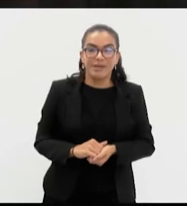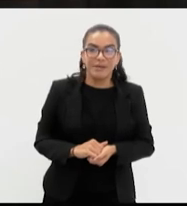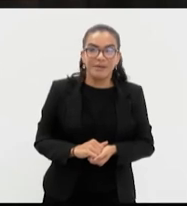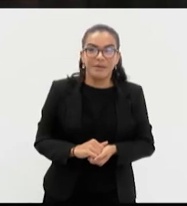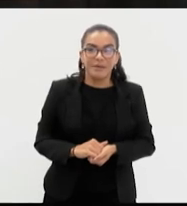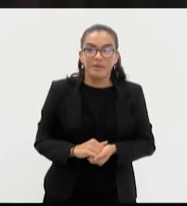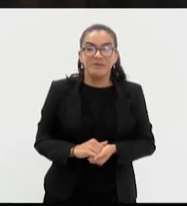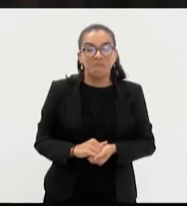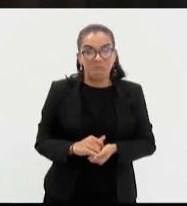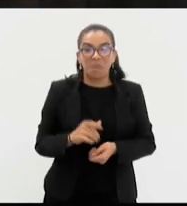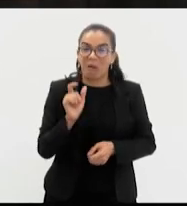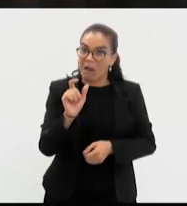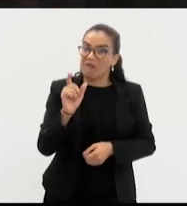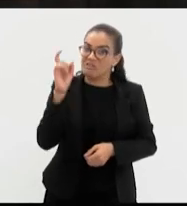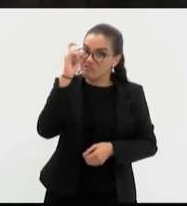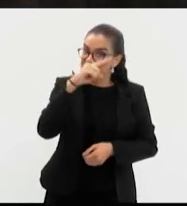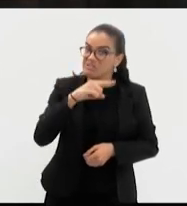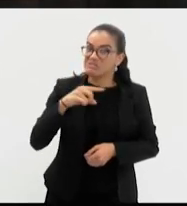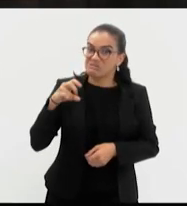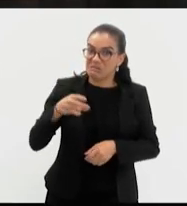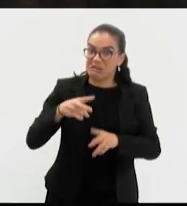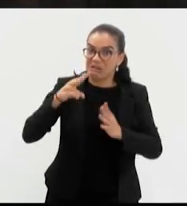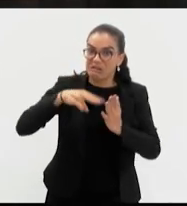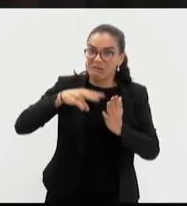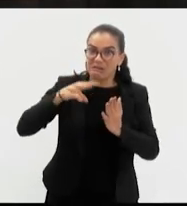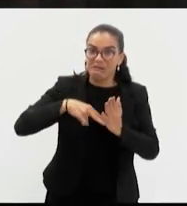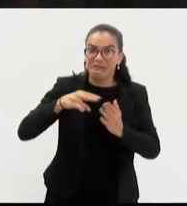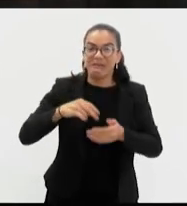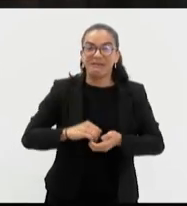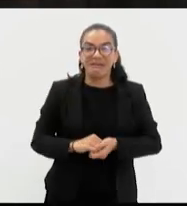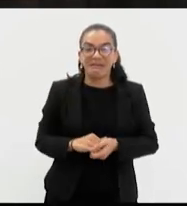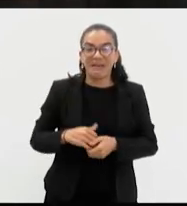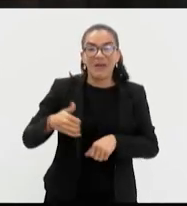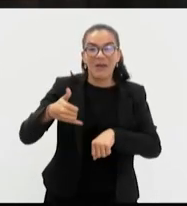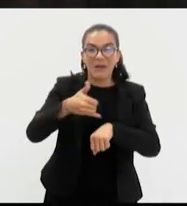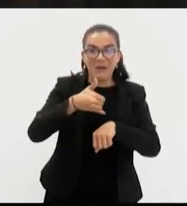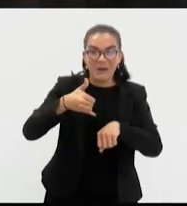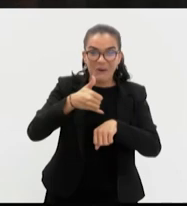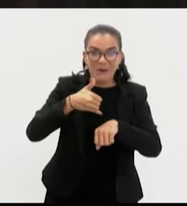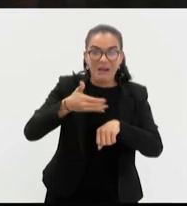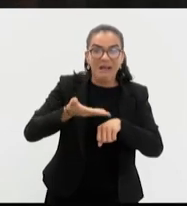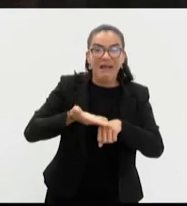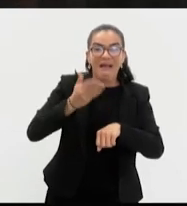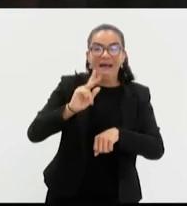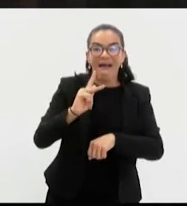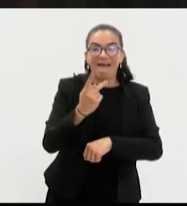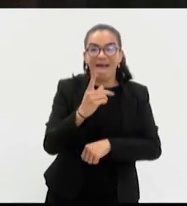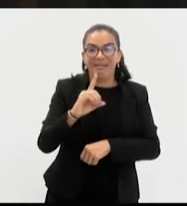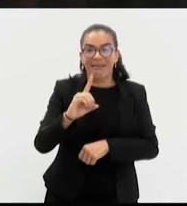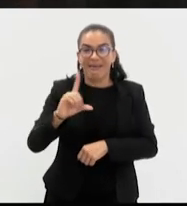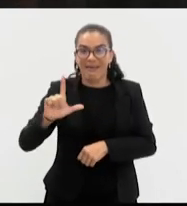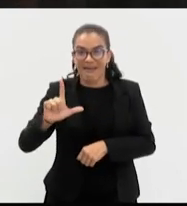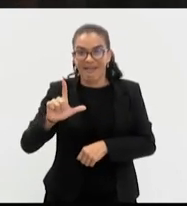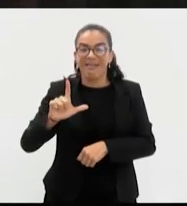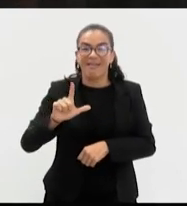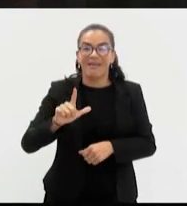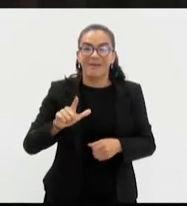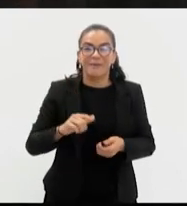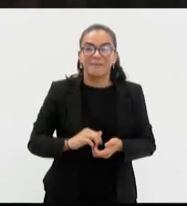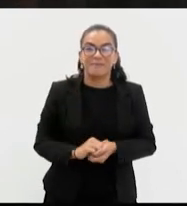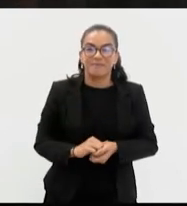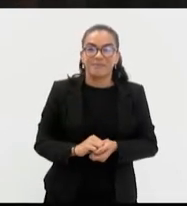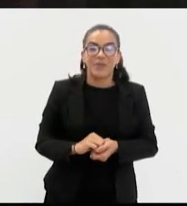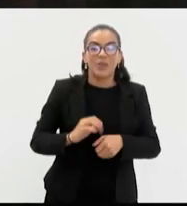até difícil de de ler colesterol e HDL baixo doença de